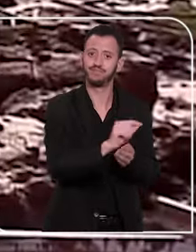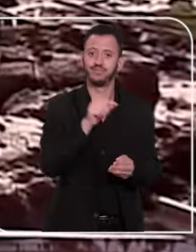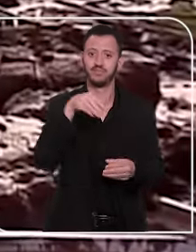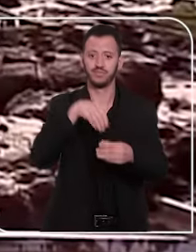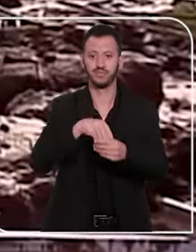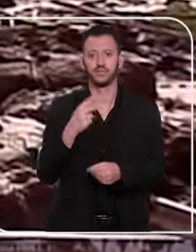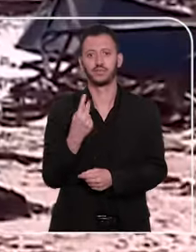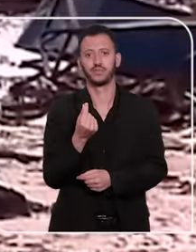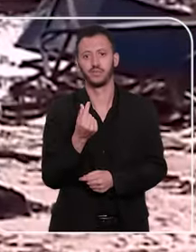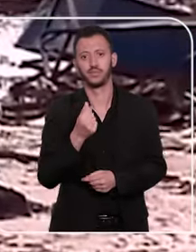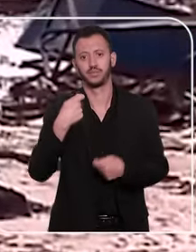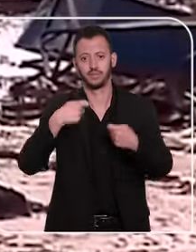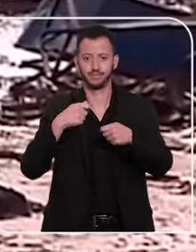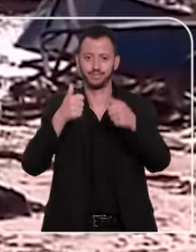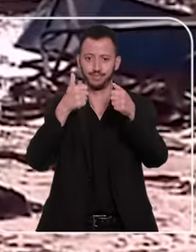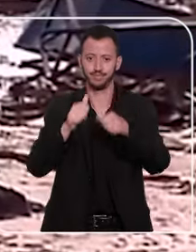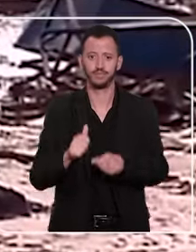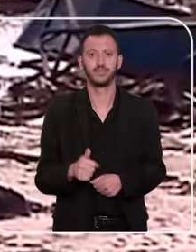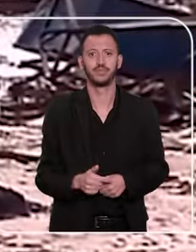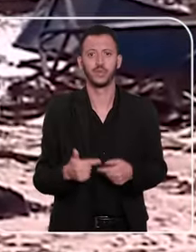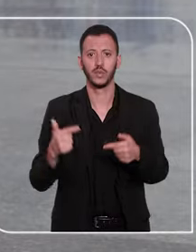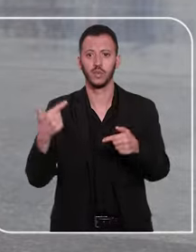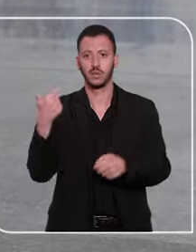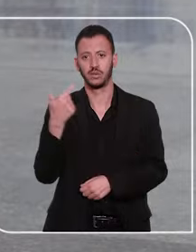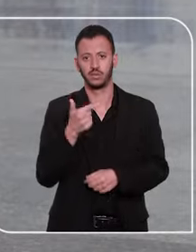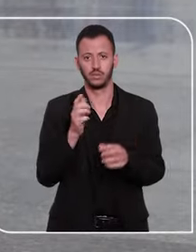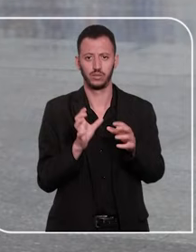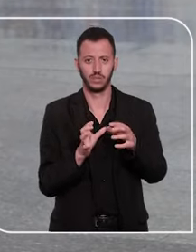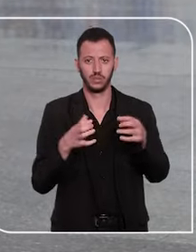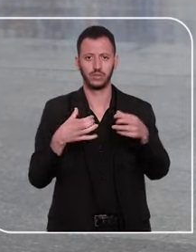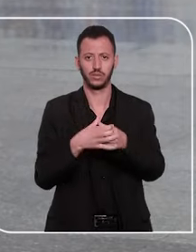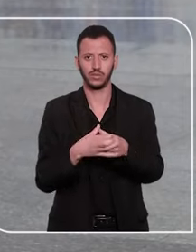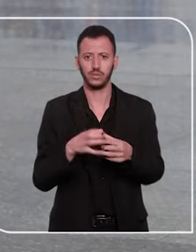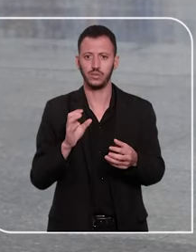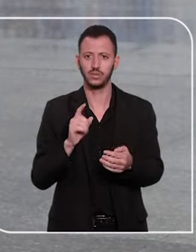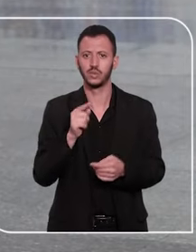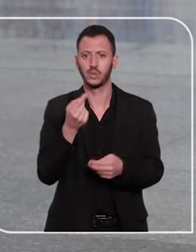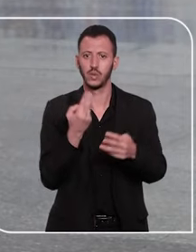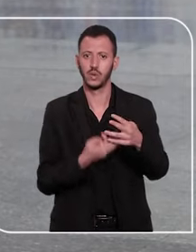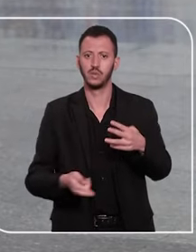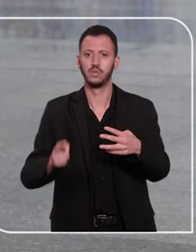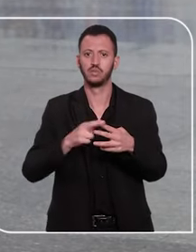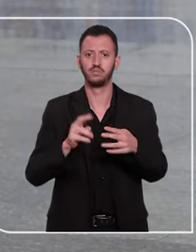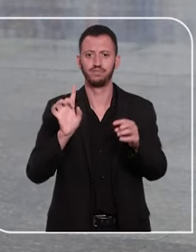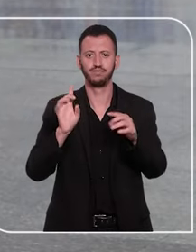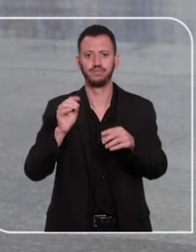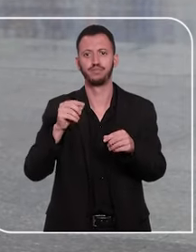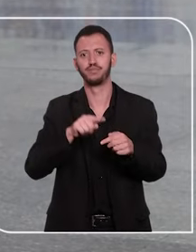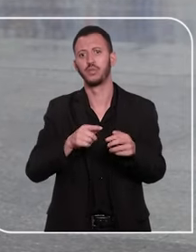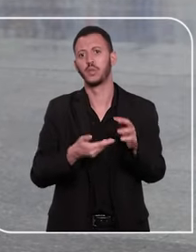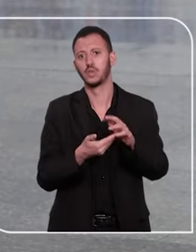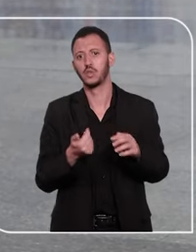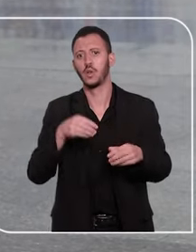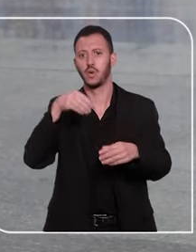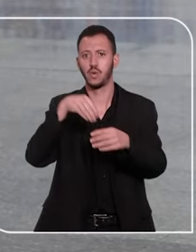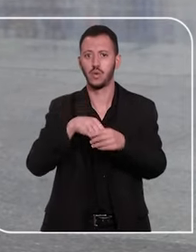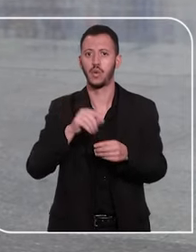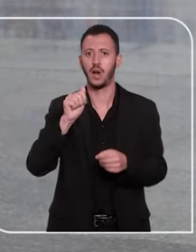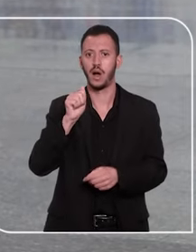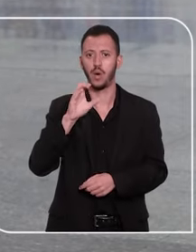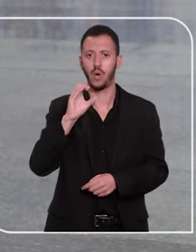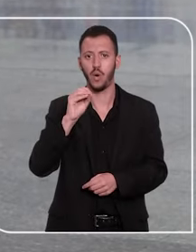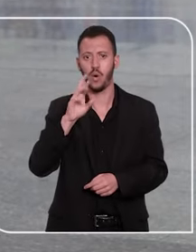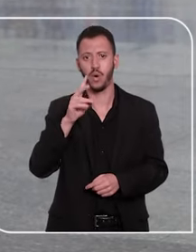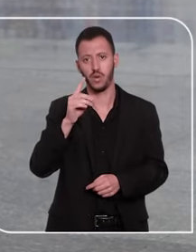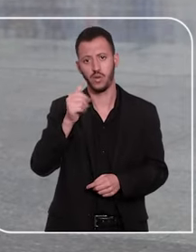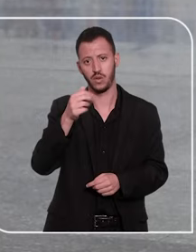tinha valor irrisório e deveria ser revista a segunda turma deu provimento ao recurso especial para anular o acórdão do